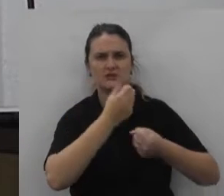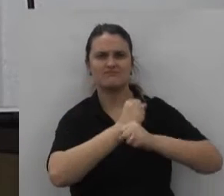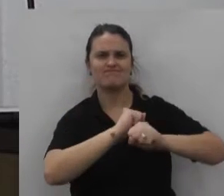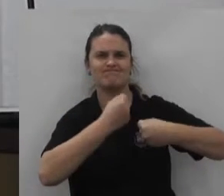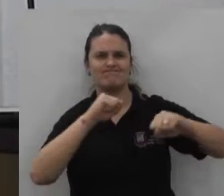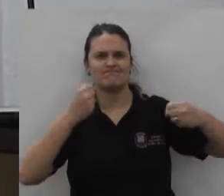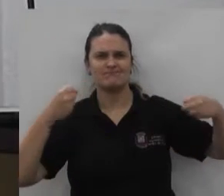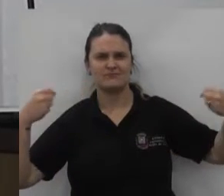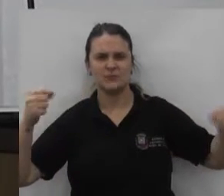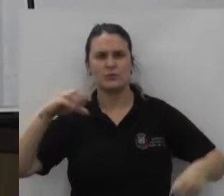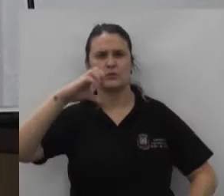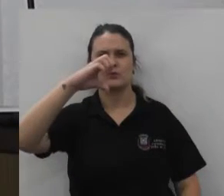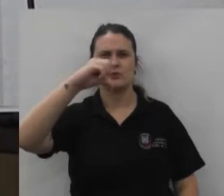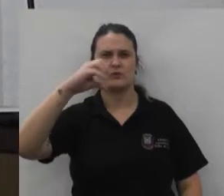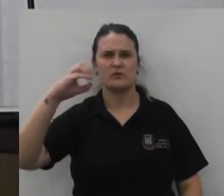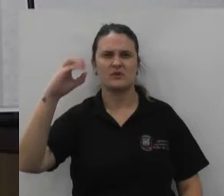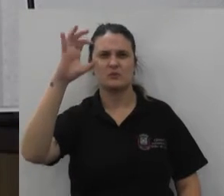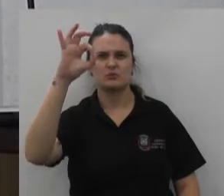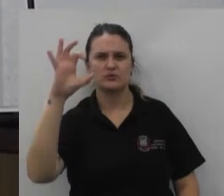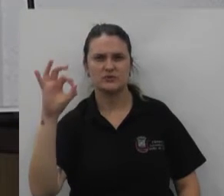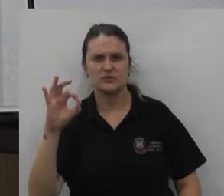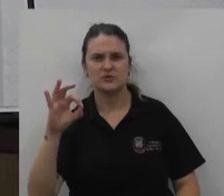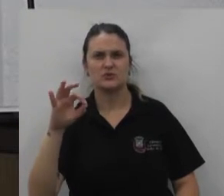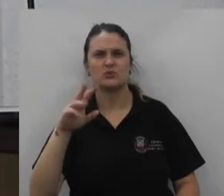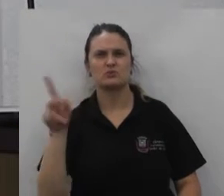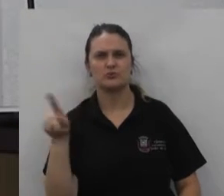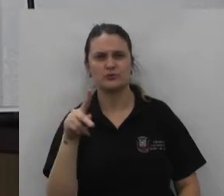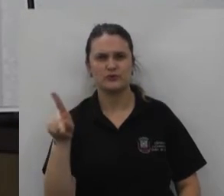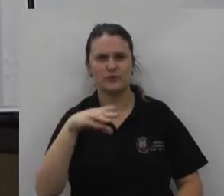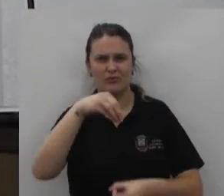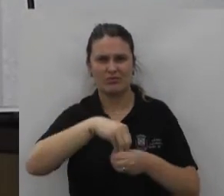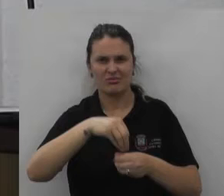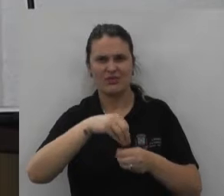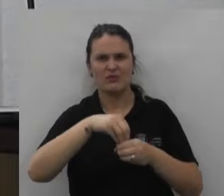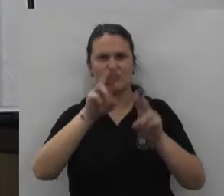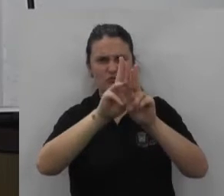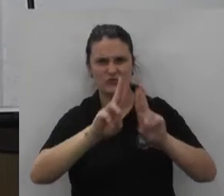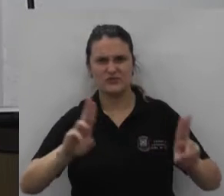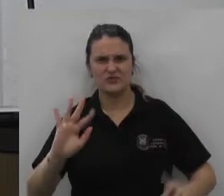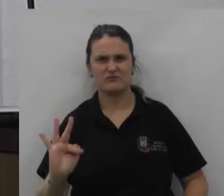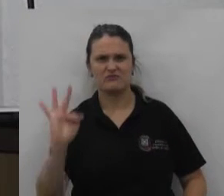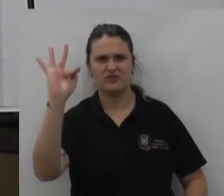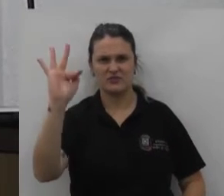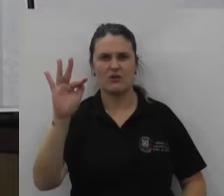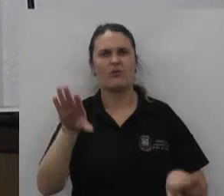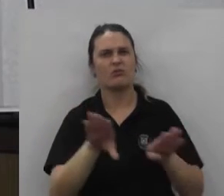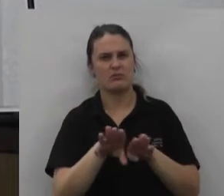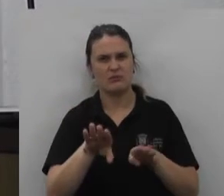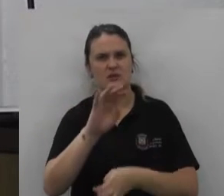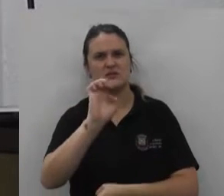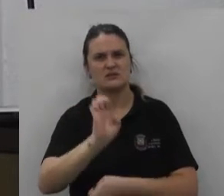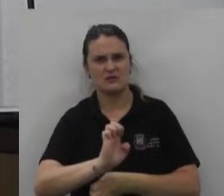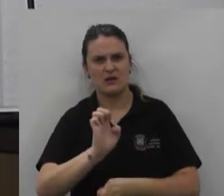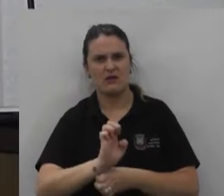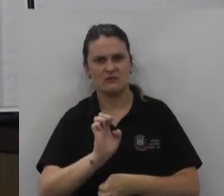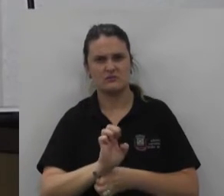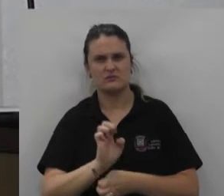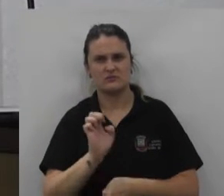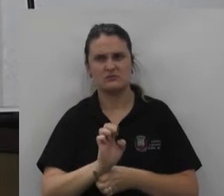grande maioria, 90%, dos educadores a nível federal e muitas vezes